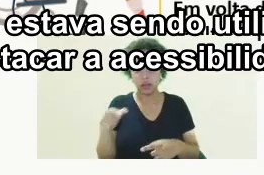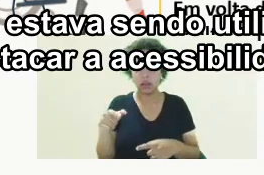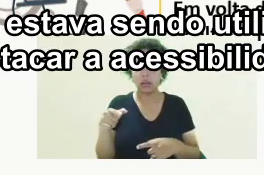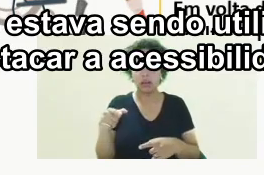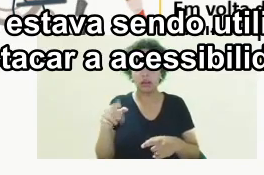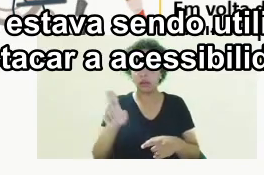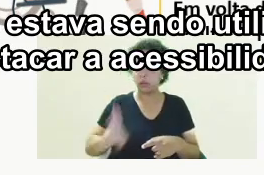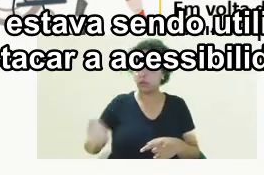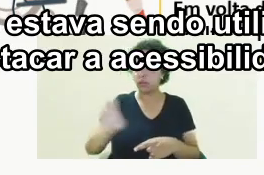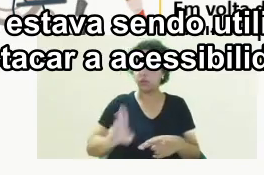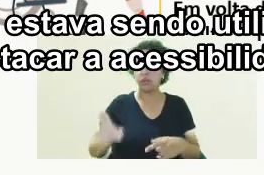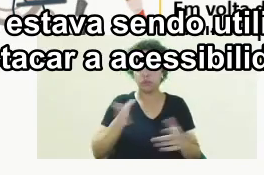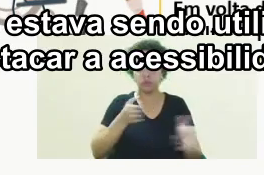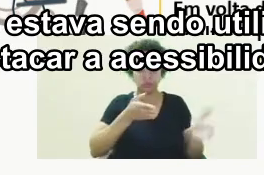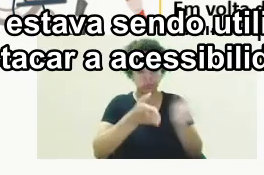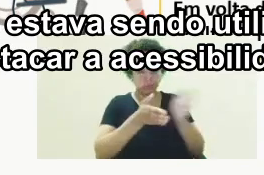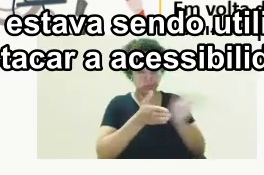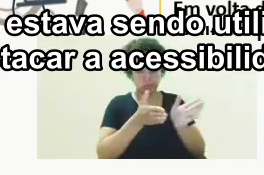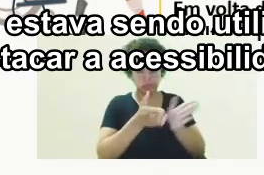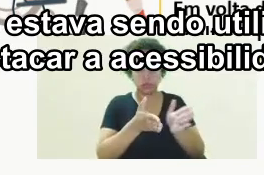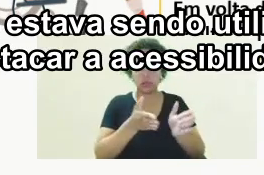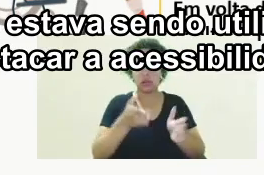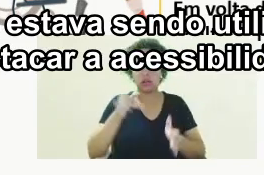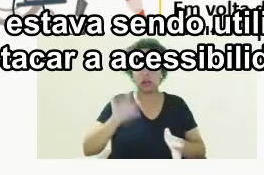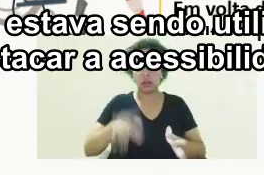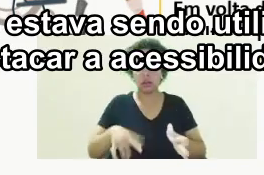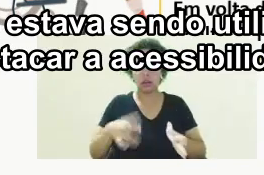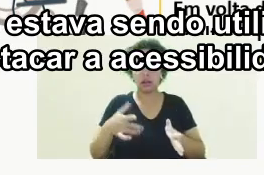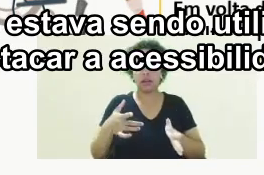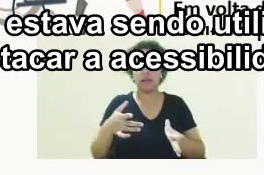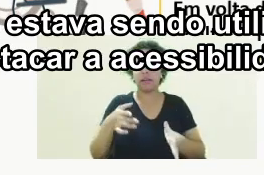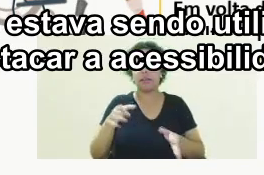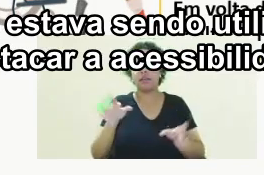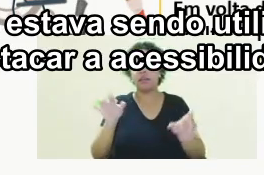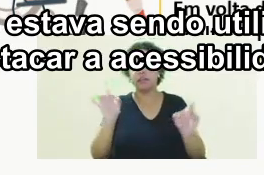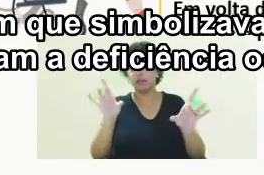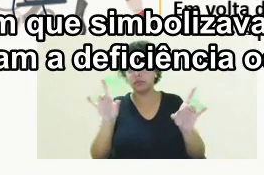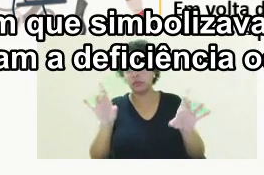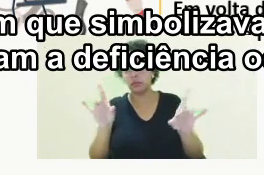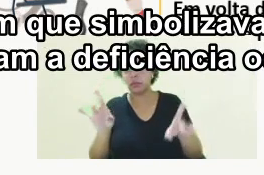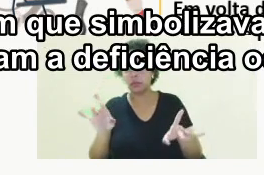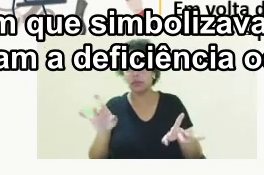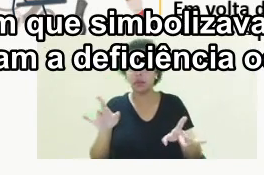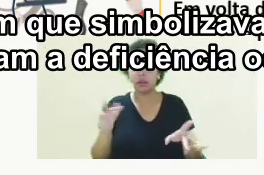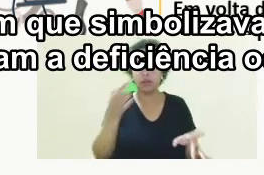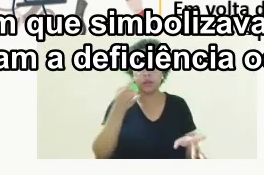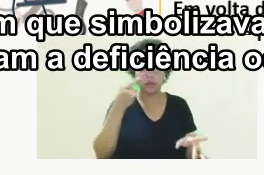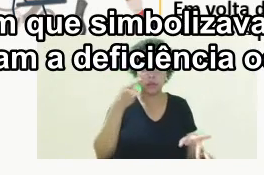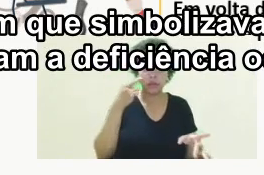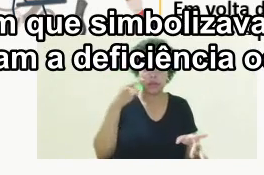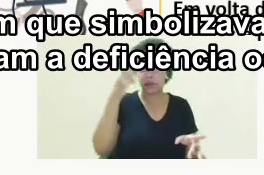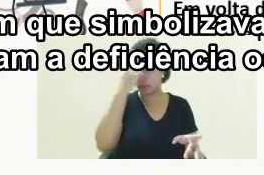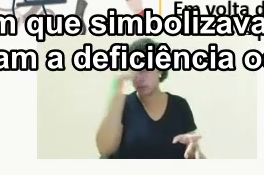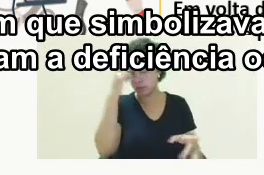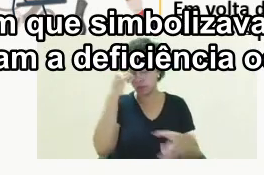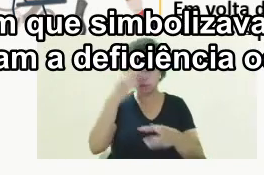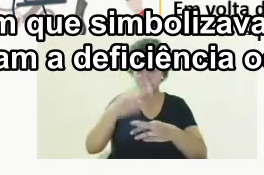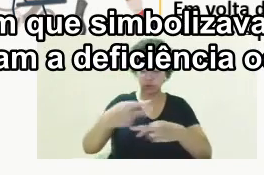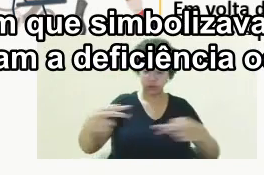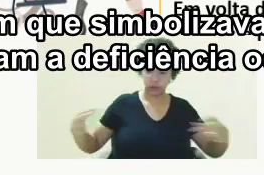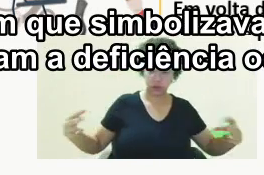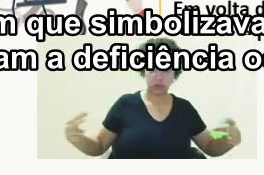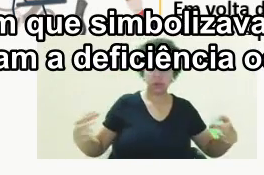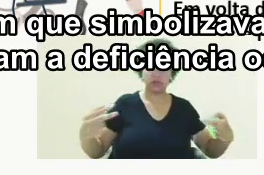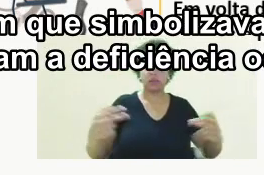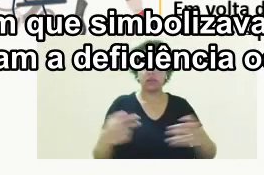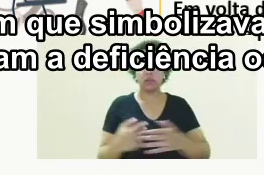em um momento em que o necessário era destacar a acessibilidade, as pessoas diversas, o que elas